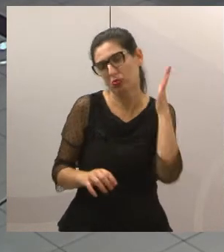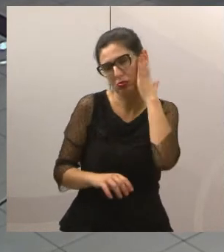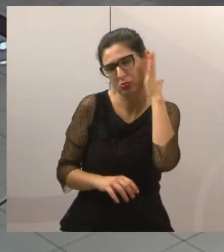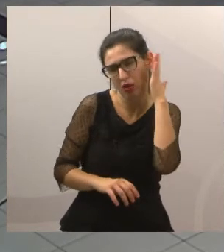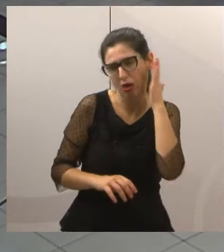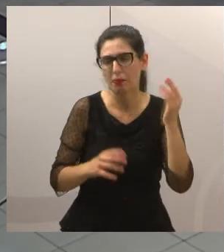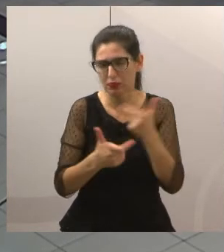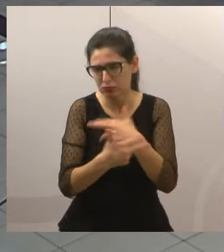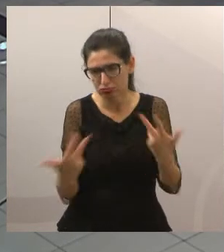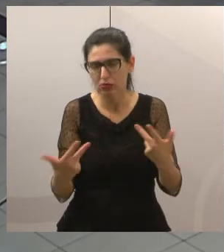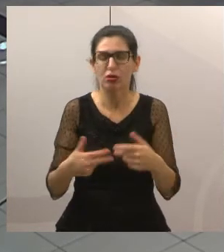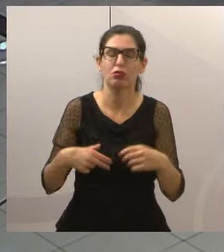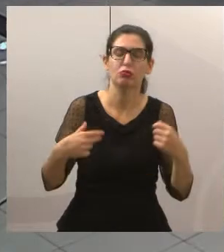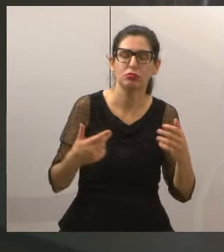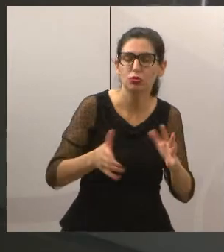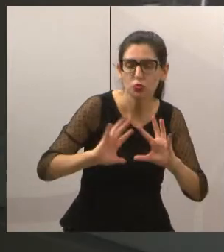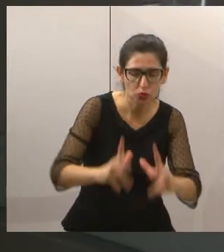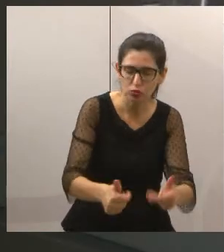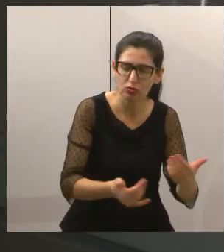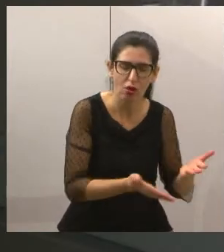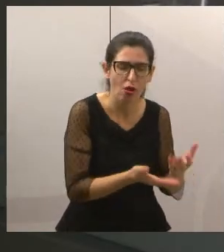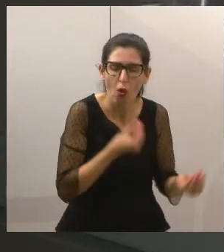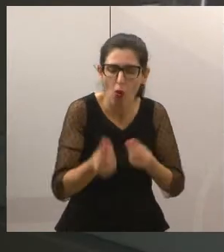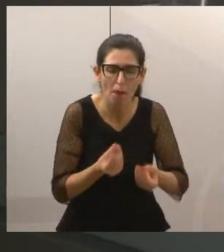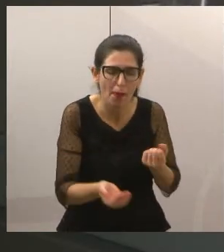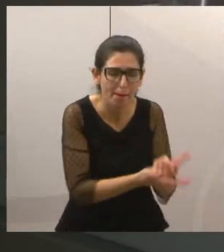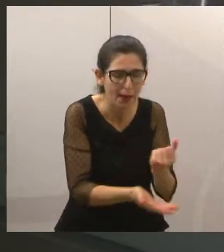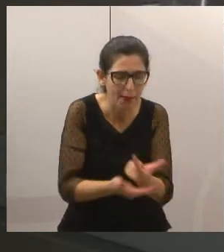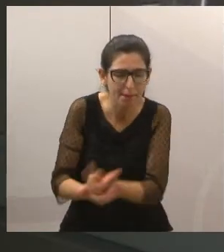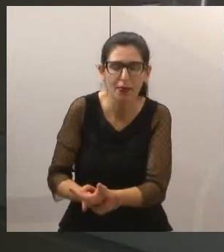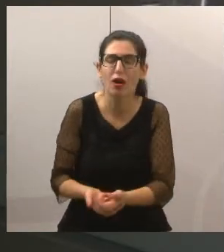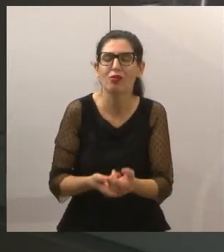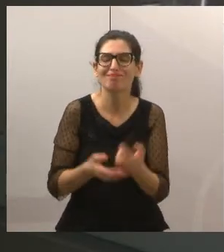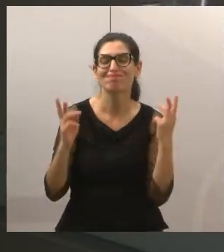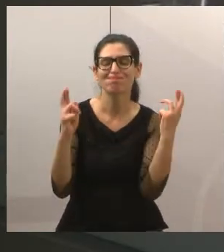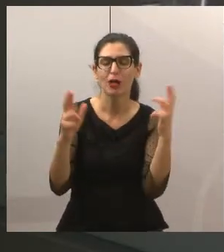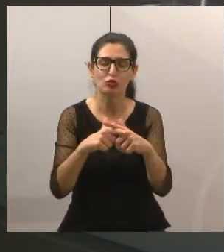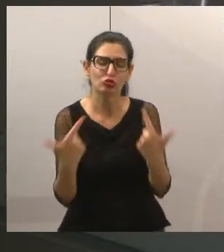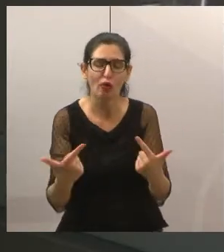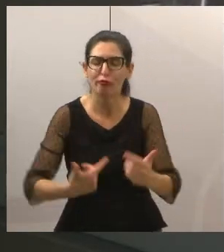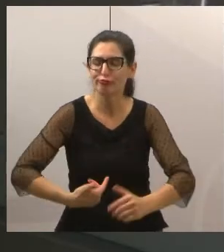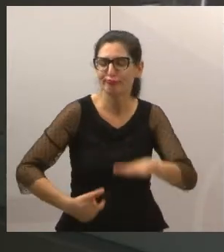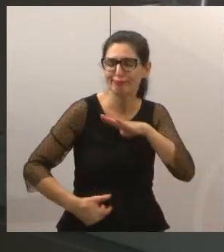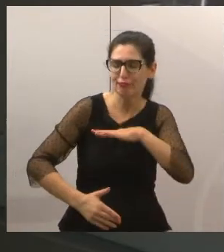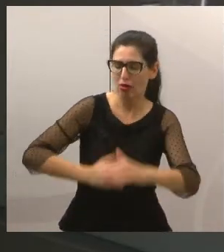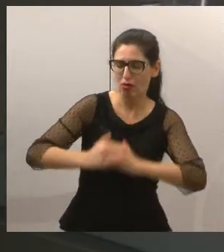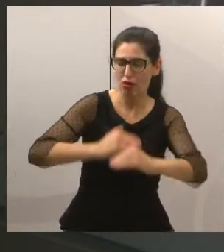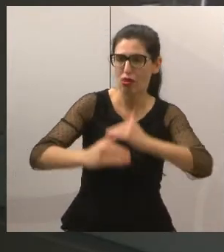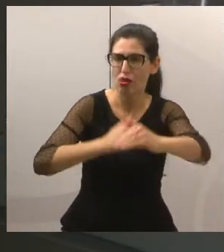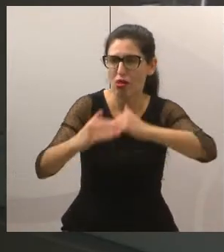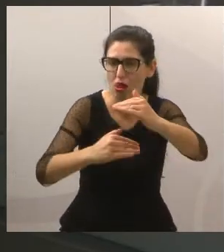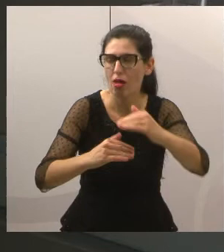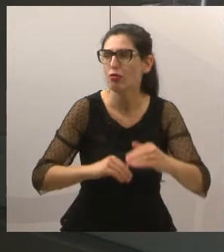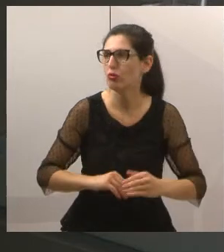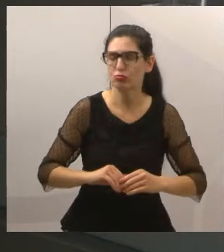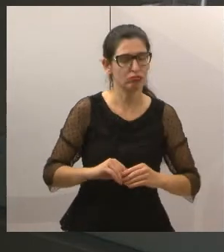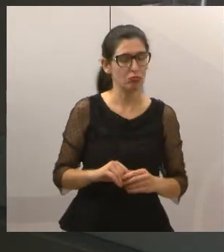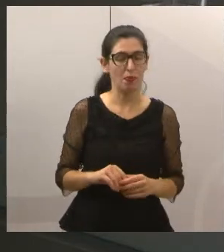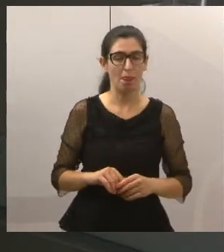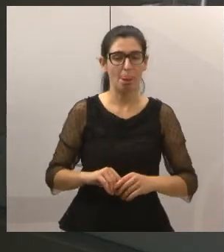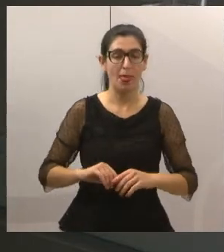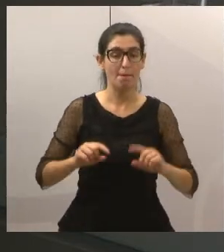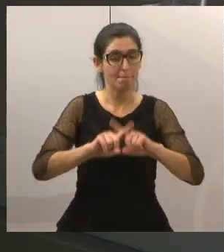os recursos, e a gente sempre quer realmente que a cidade cresça e quer executar os nossos planos, mas eu gostaria de deixar para vocês